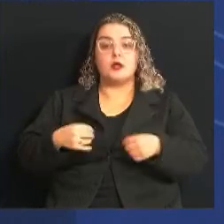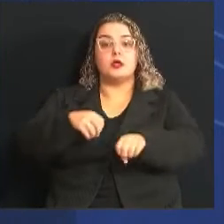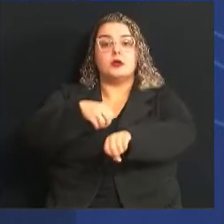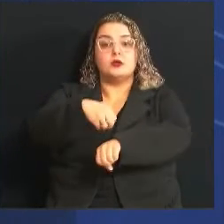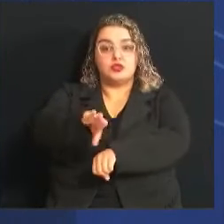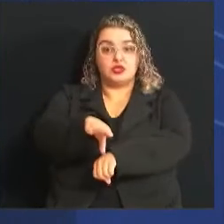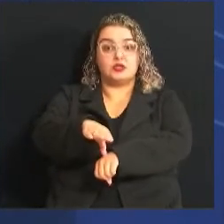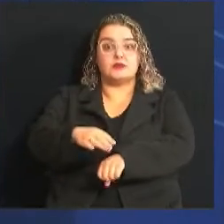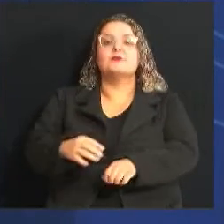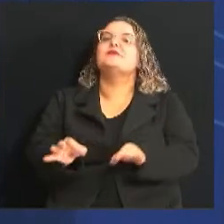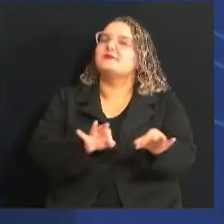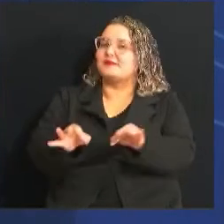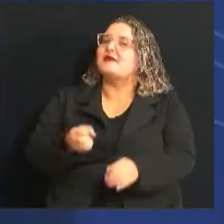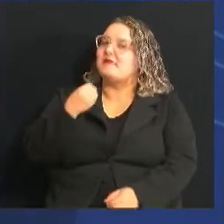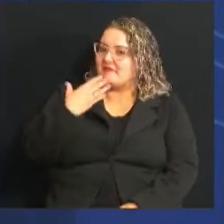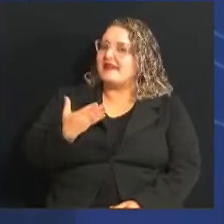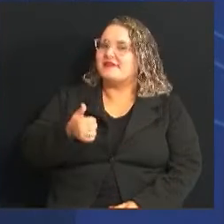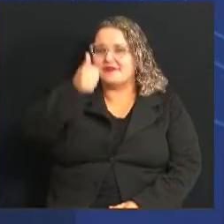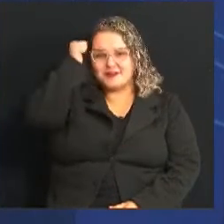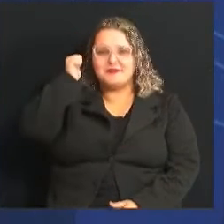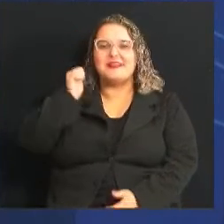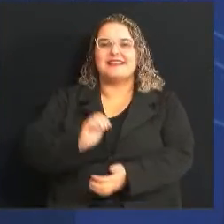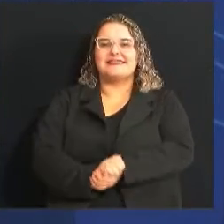para o vestibular.